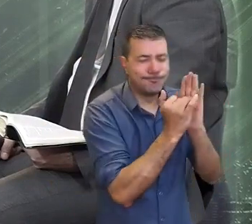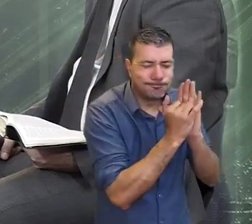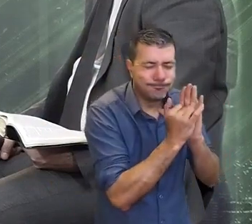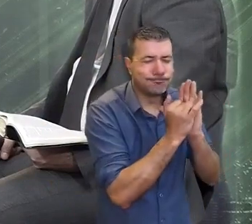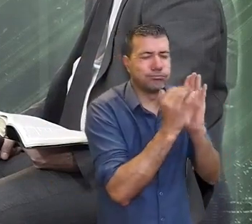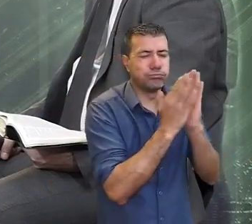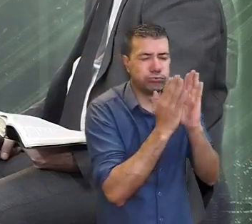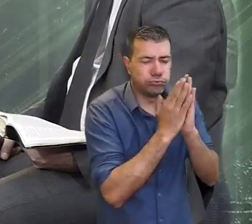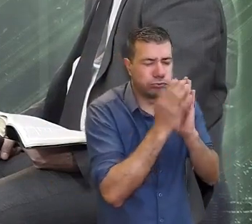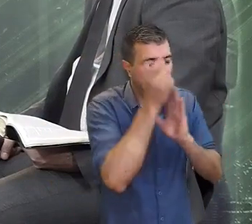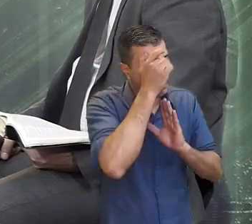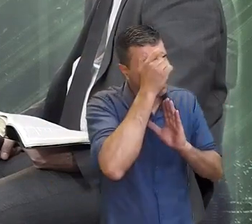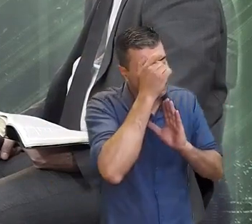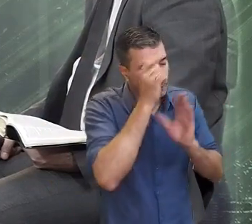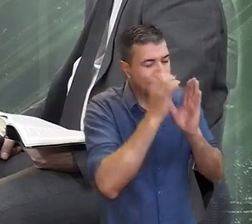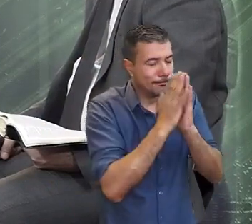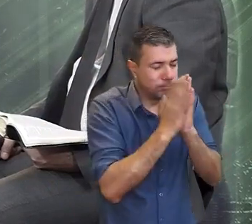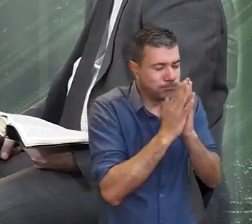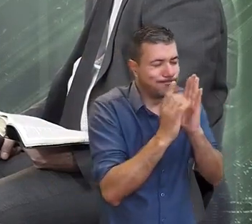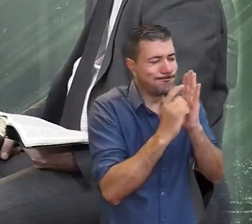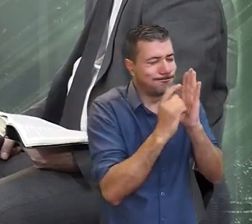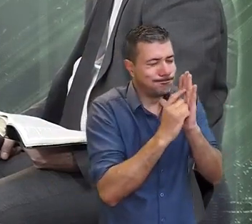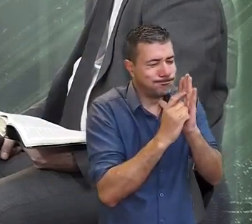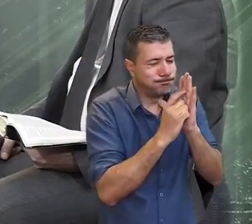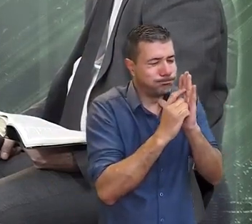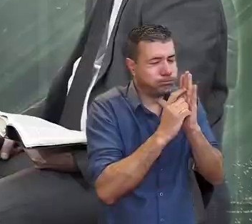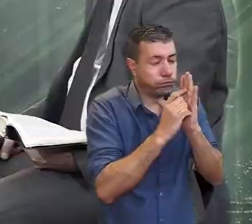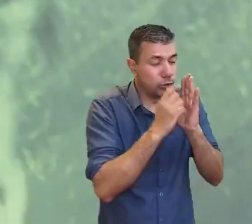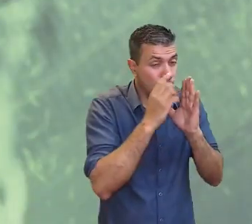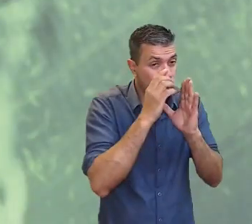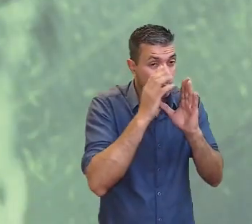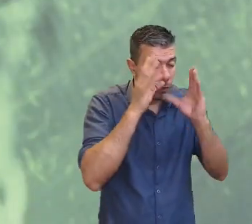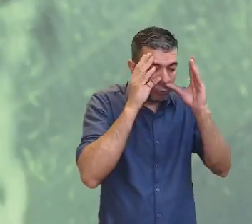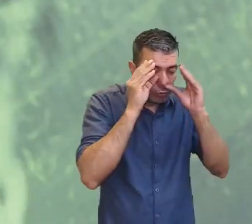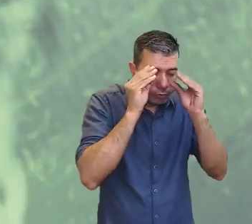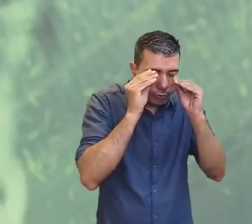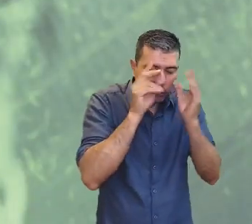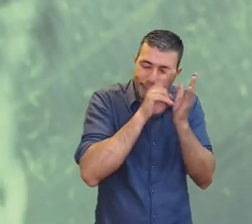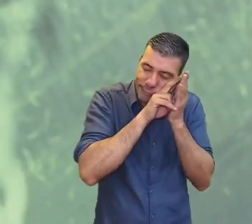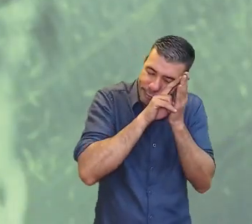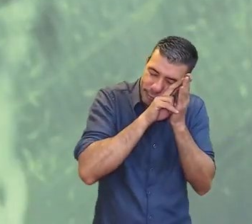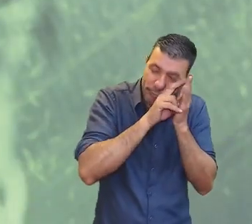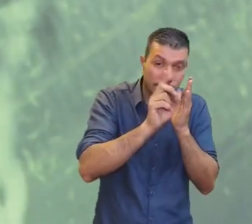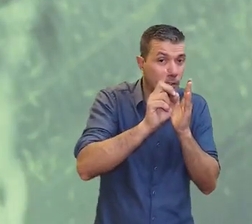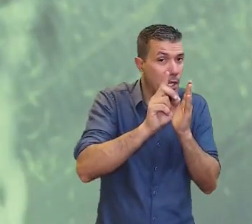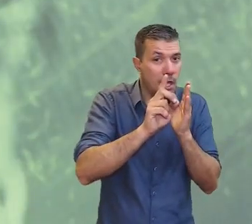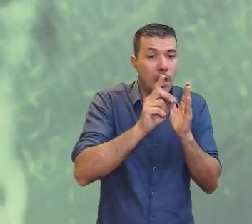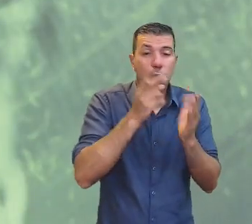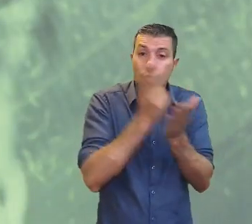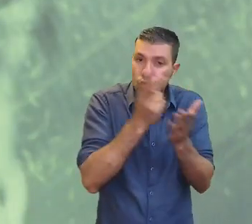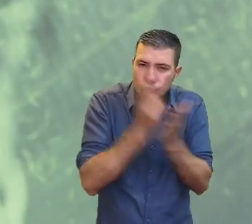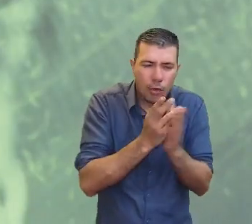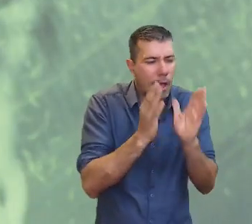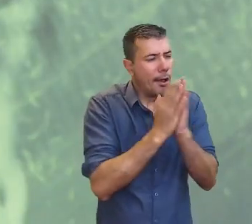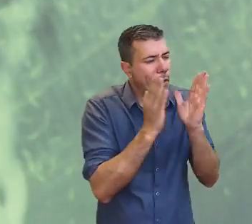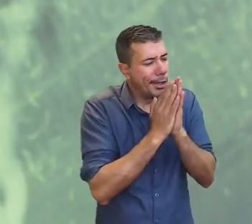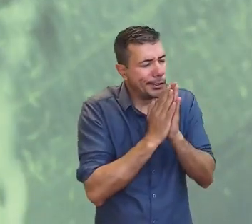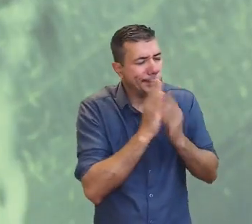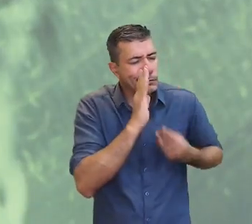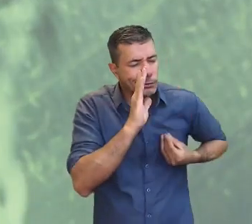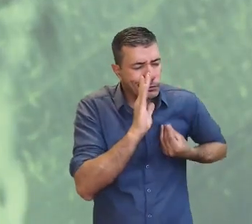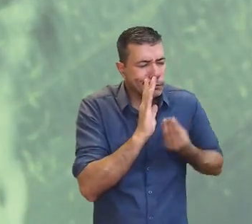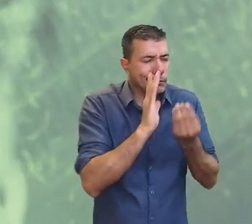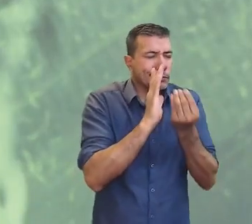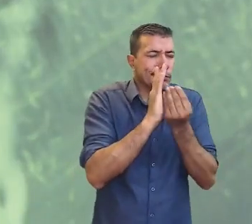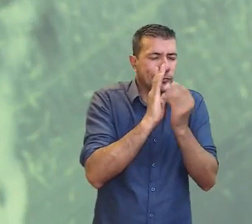e meditação. Ele não dormia no dia anterior, ele velava ali em oração, colocando a vida dele,